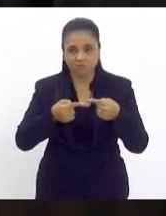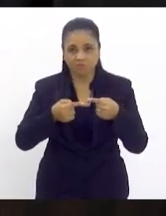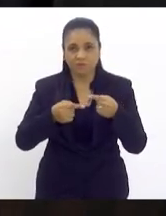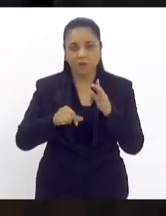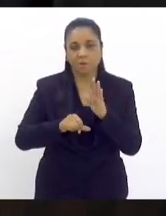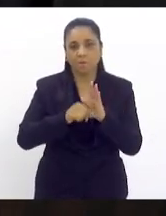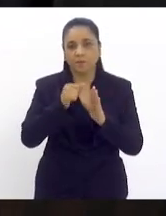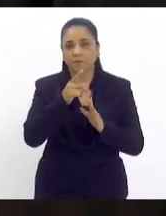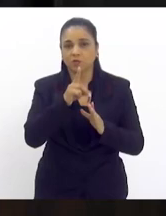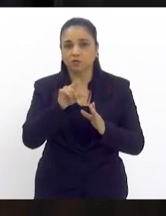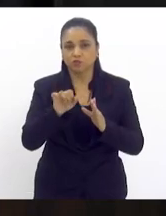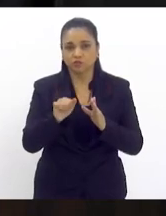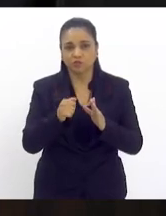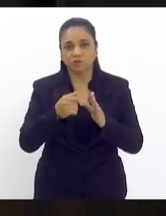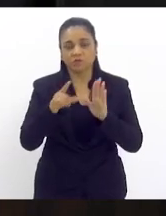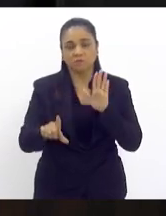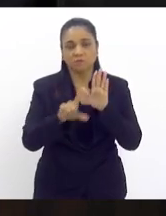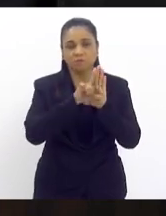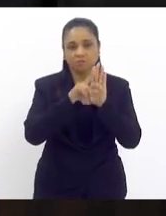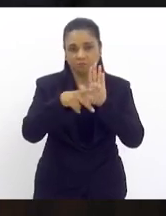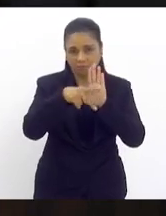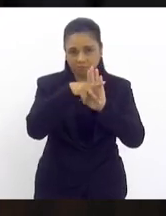primeiro dia, projeto de lei número